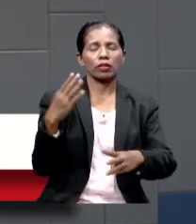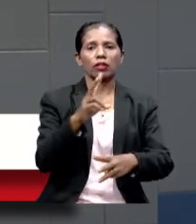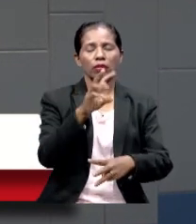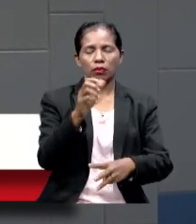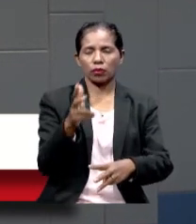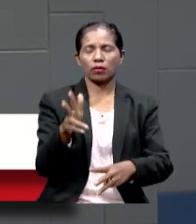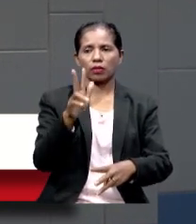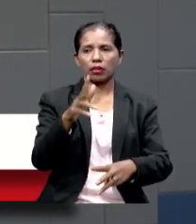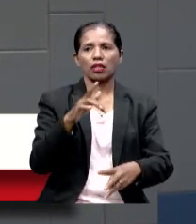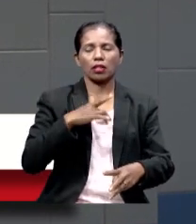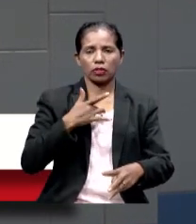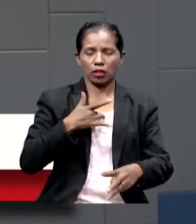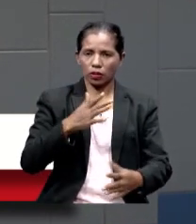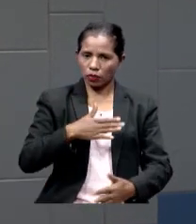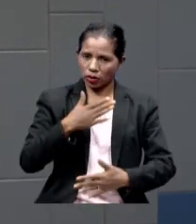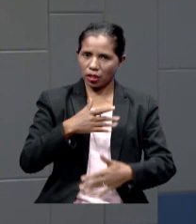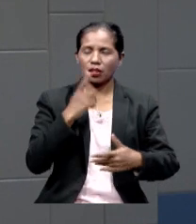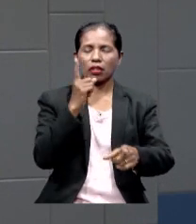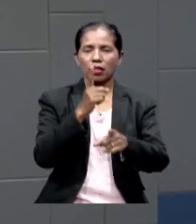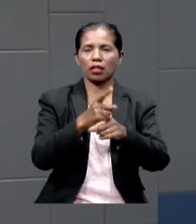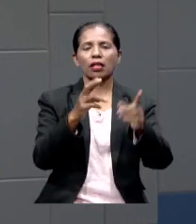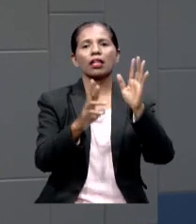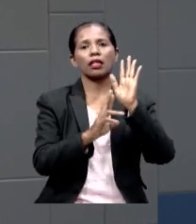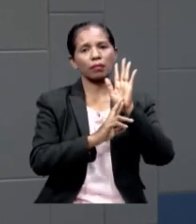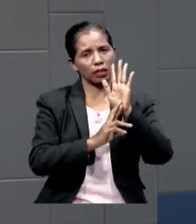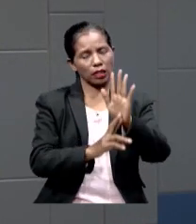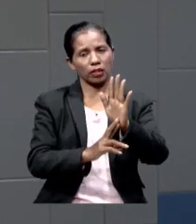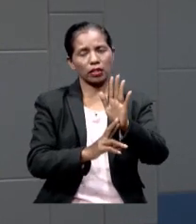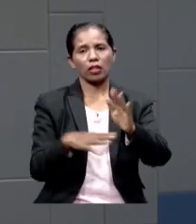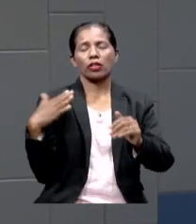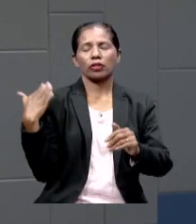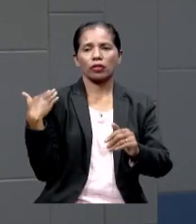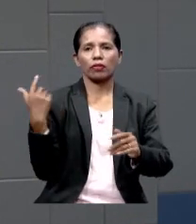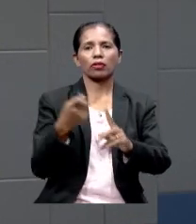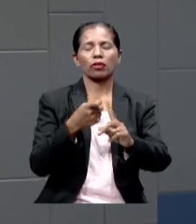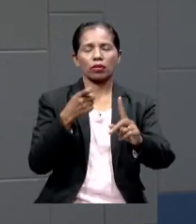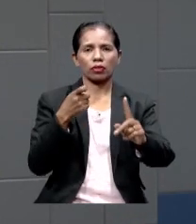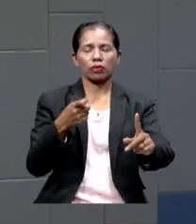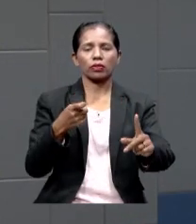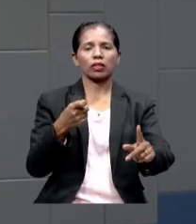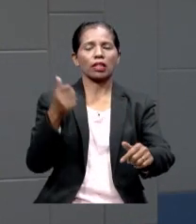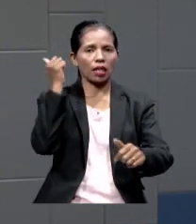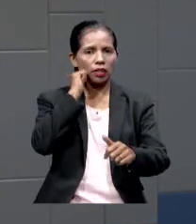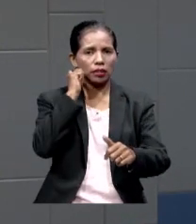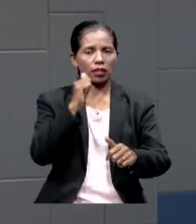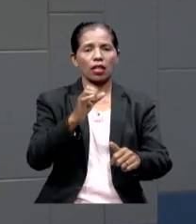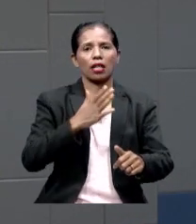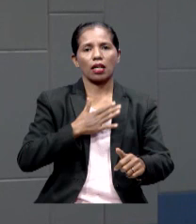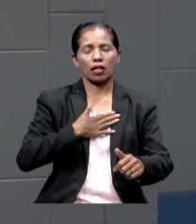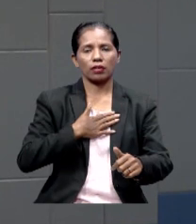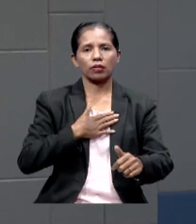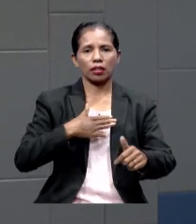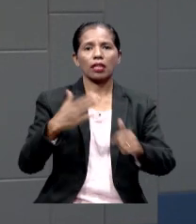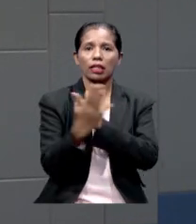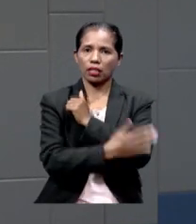2023. Nós sentimos orgulho de vocês, porque representa o jovem do continente asiático, que liga a Rio de Janeiro,